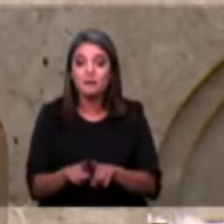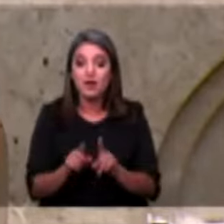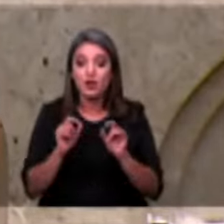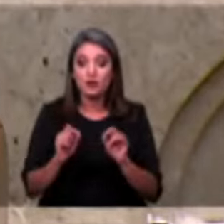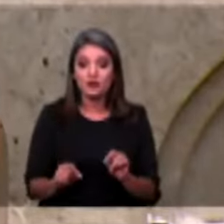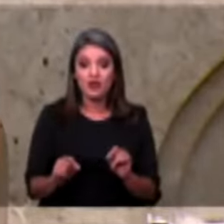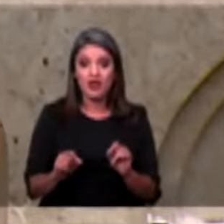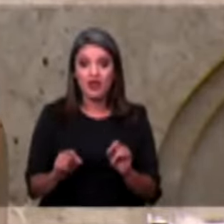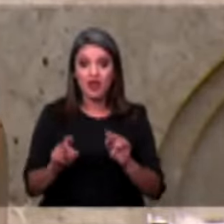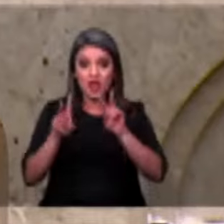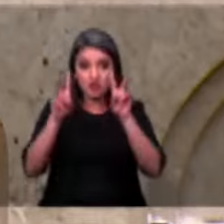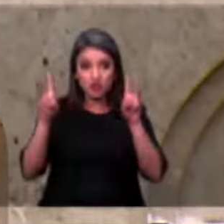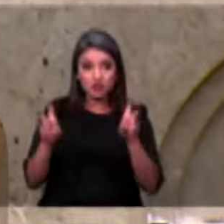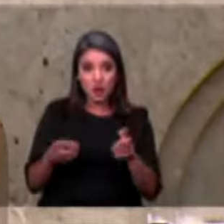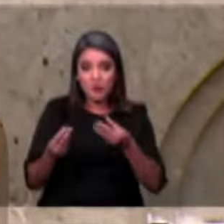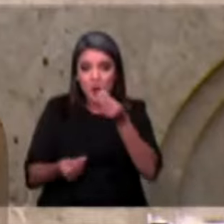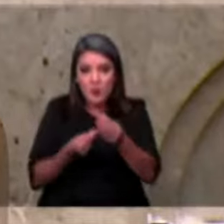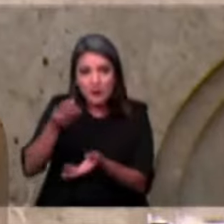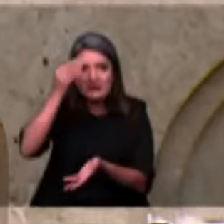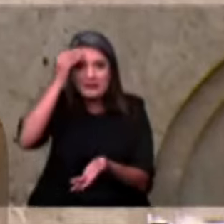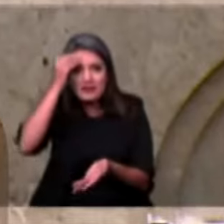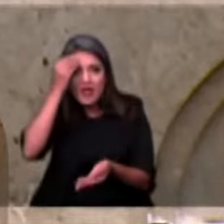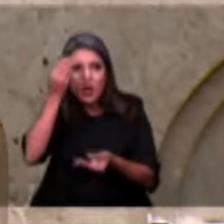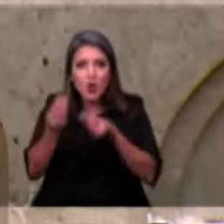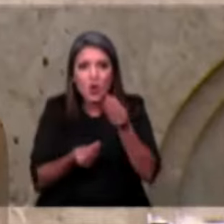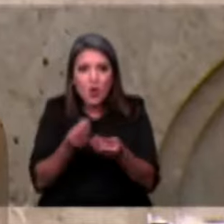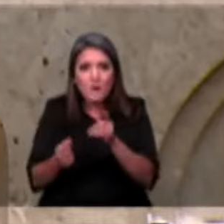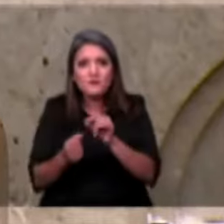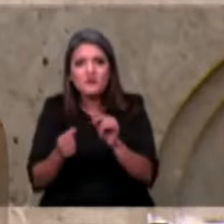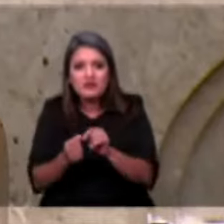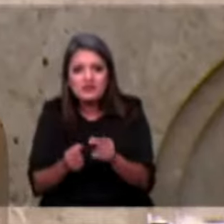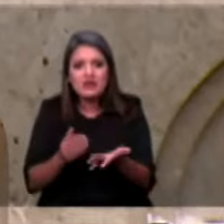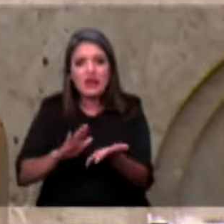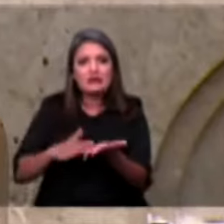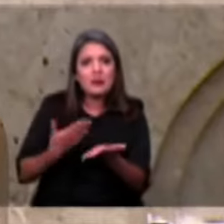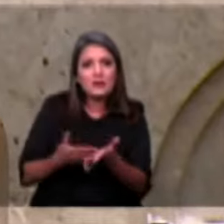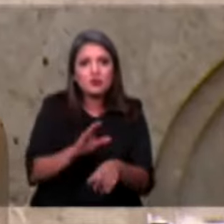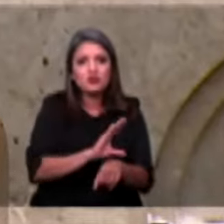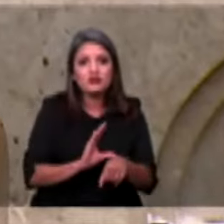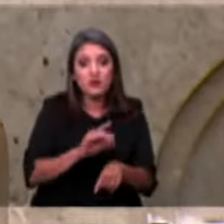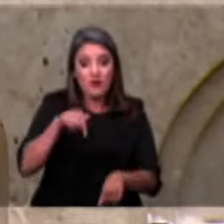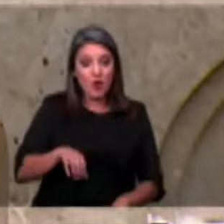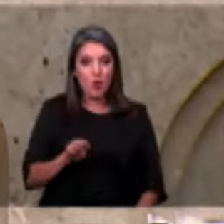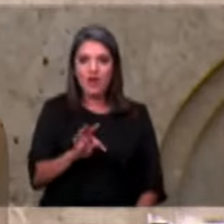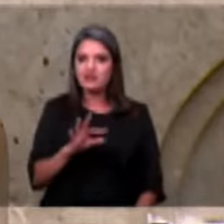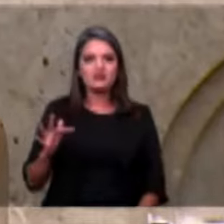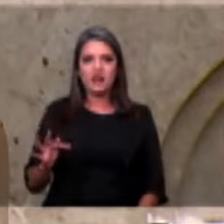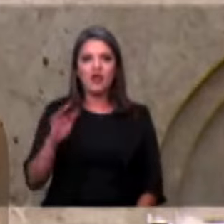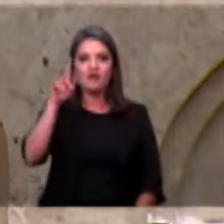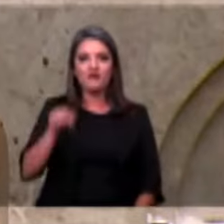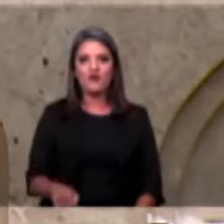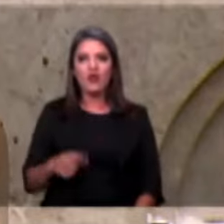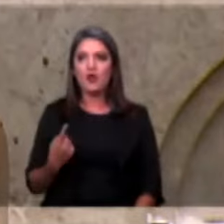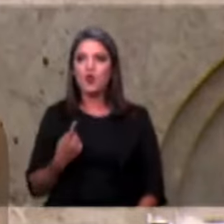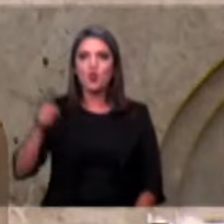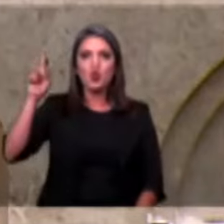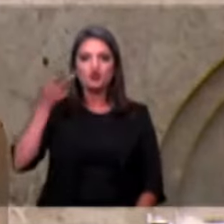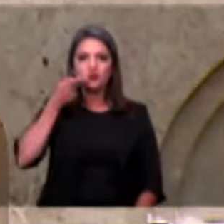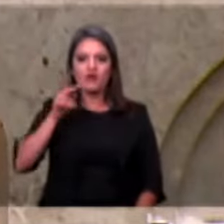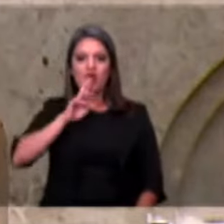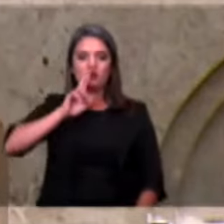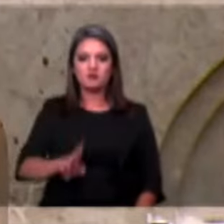interpretação constitucional, o Supremo Tribunal Federal detém o monopólio da última palavra. Por óbvio,